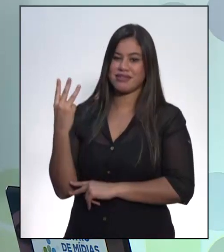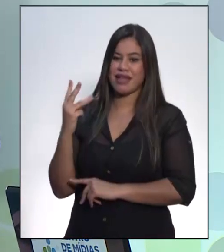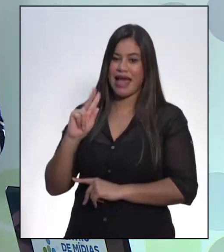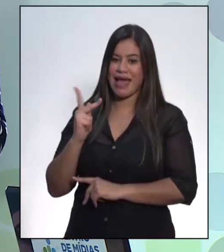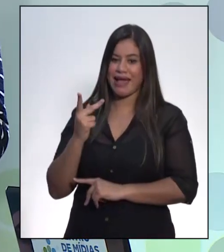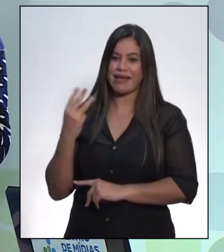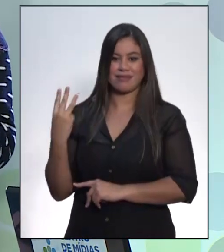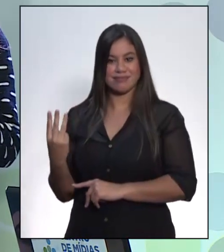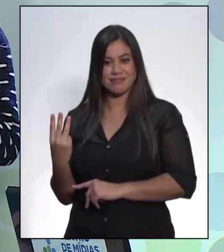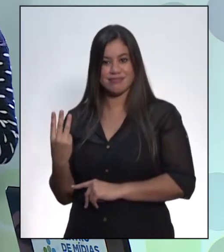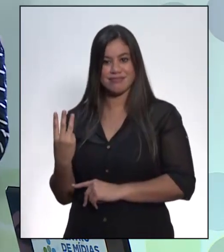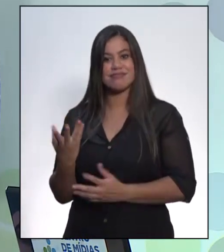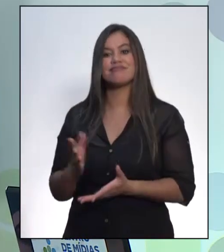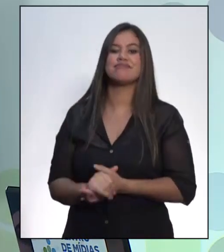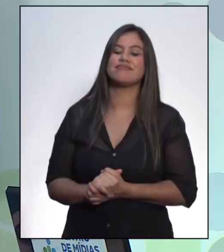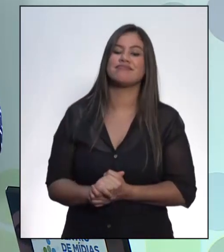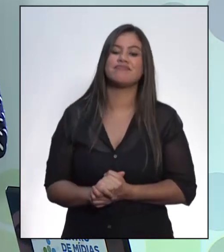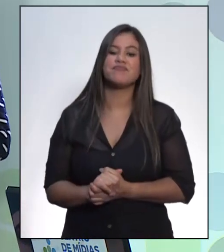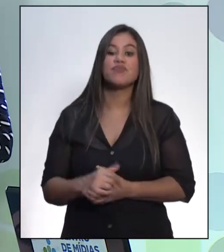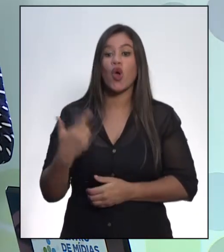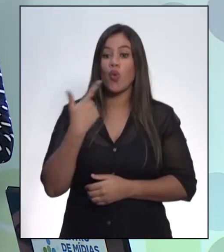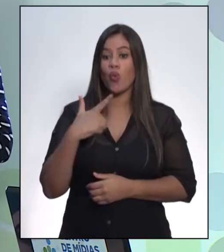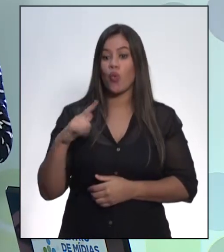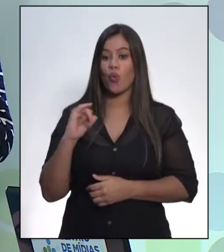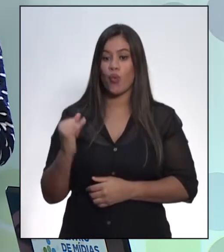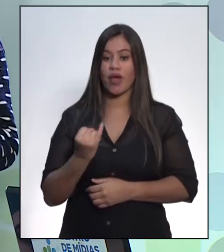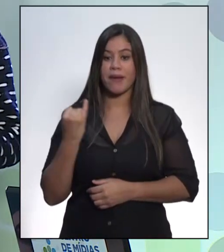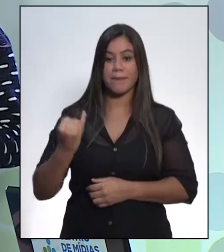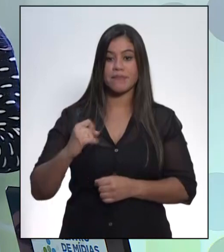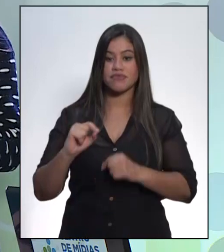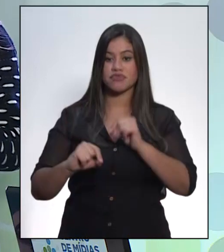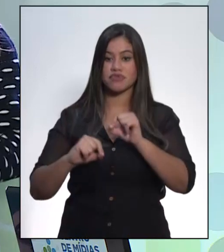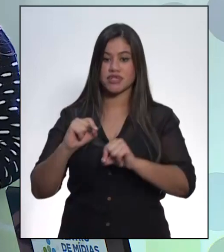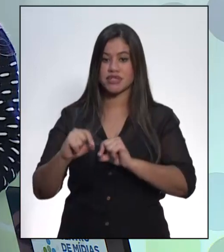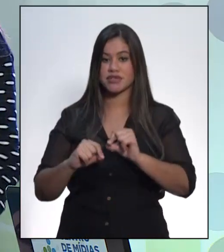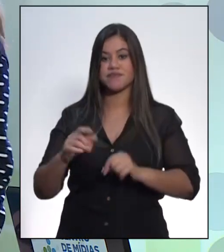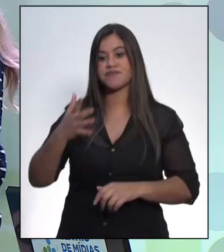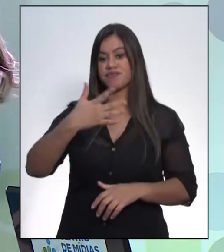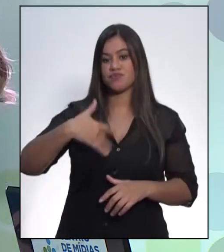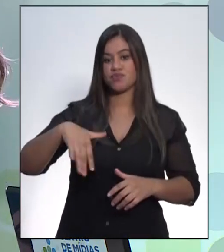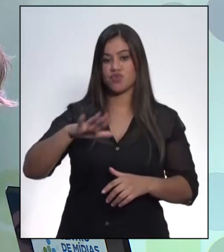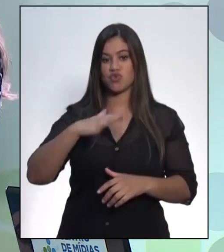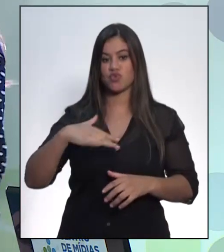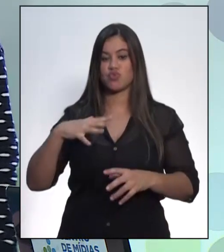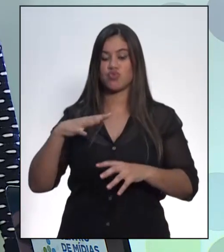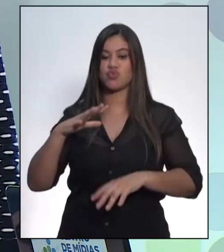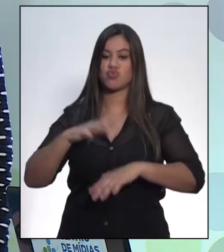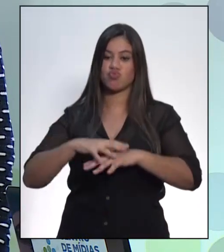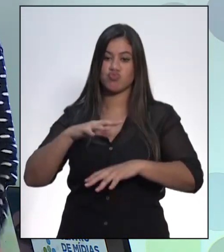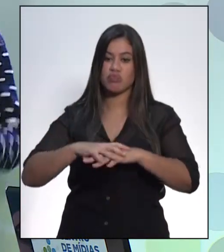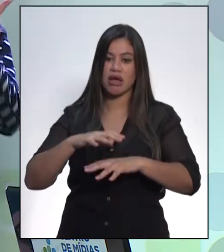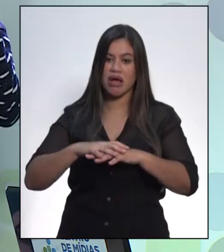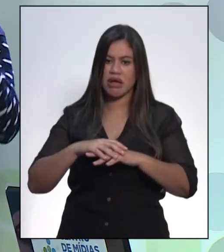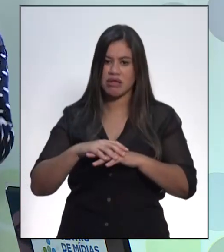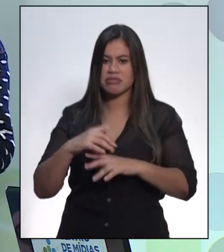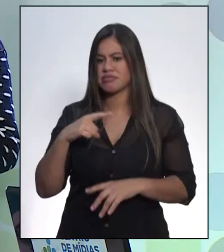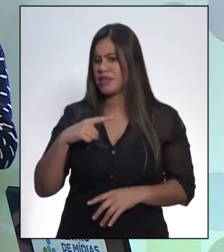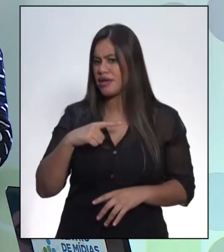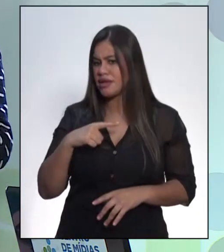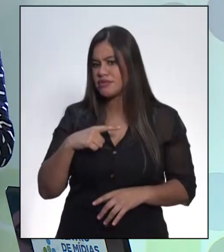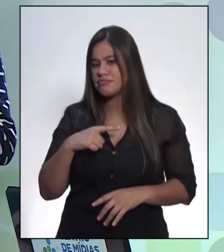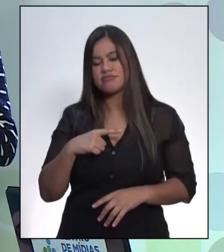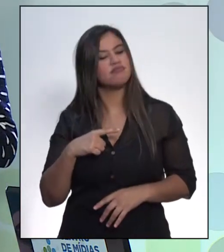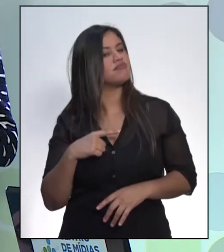resolvo isso. Outro detalhe que é muito importante. Todo mundo participa do cálculo dessa constante?